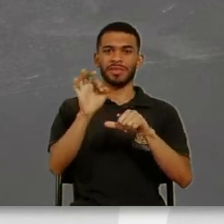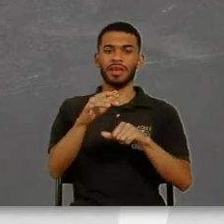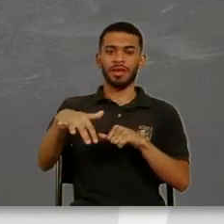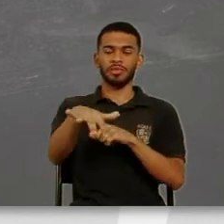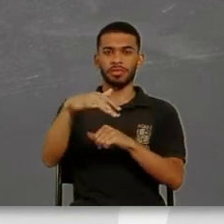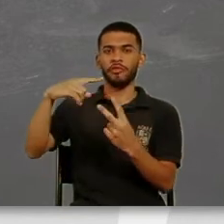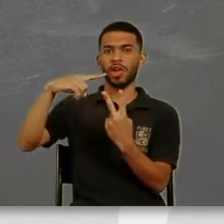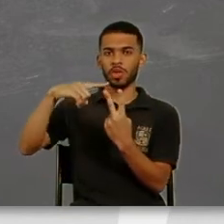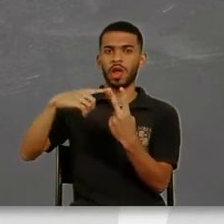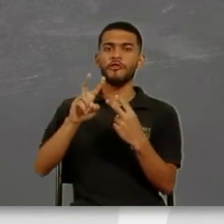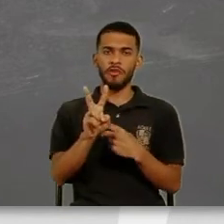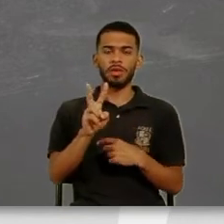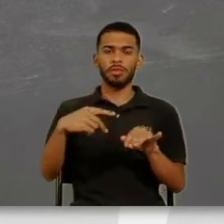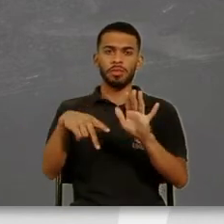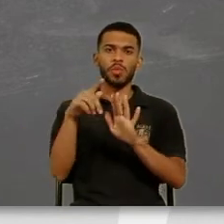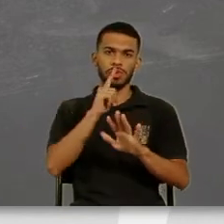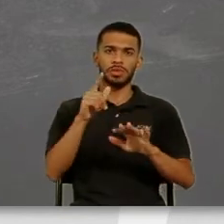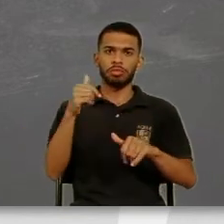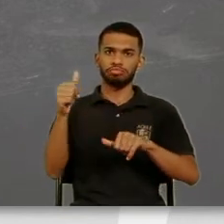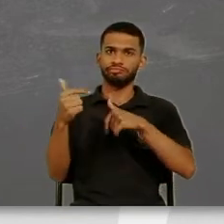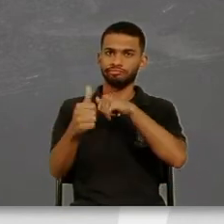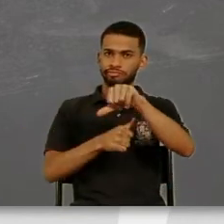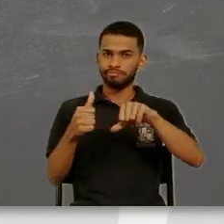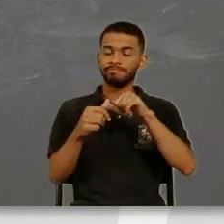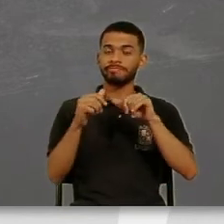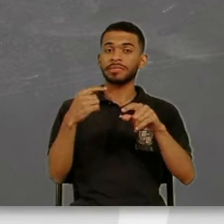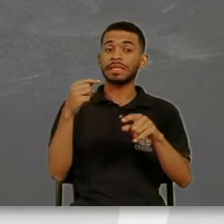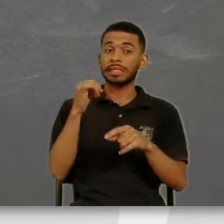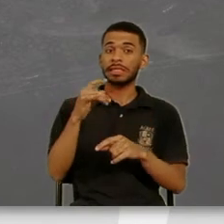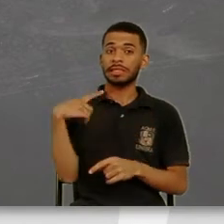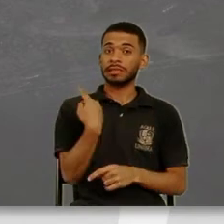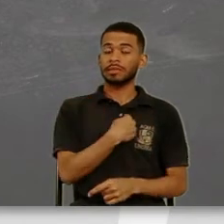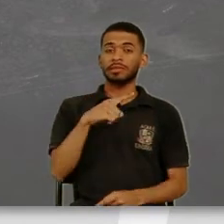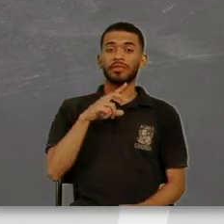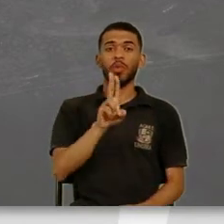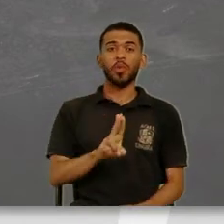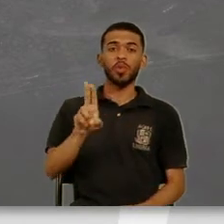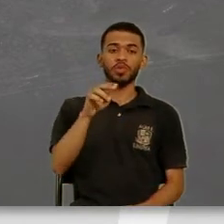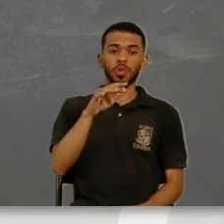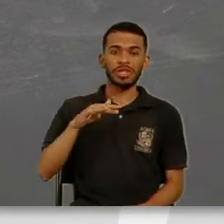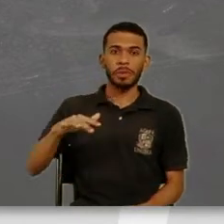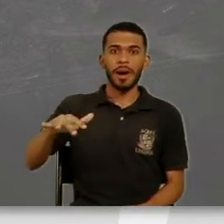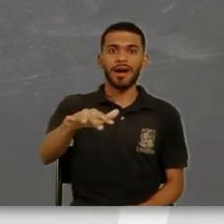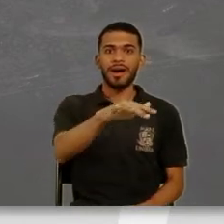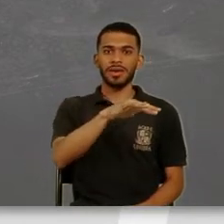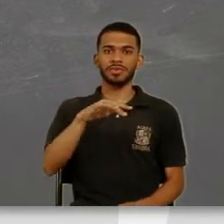vetorial V, desde que a gente tenha uma aplicação de um espaço nele